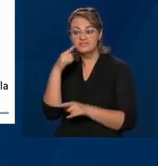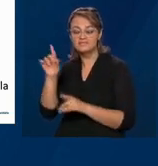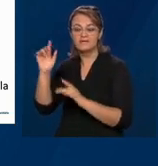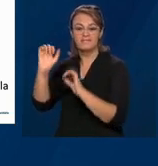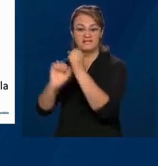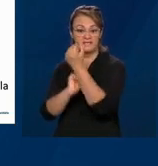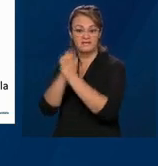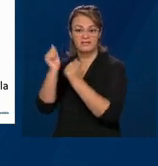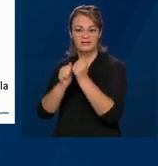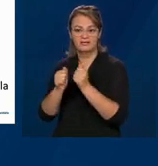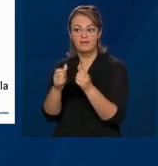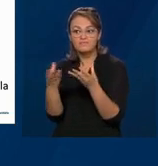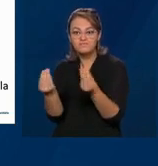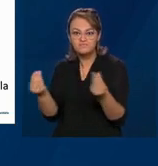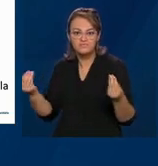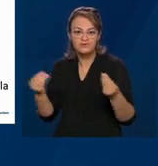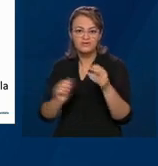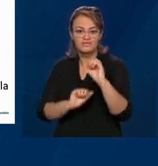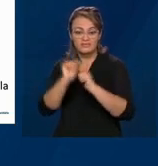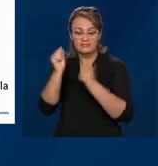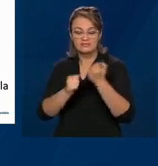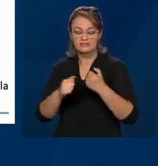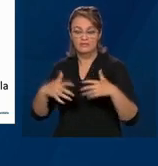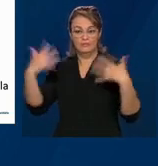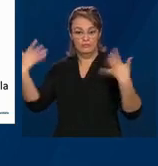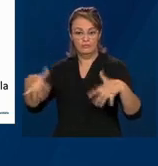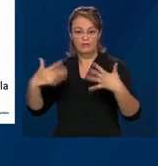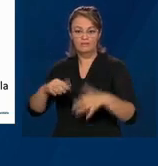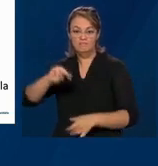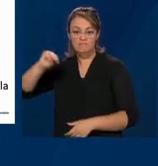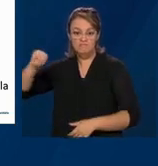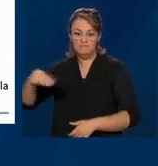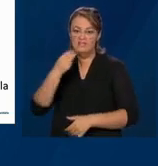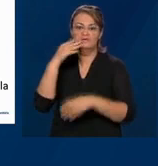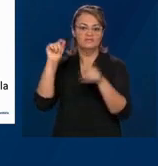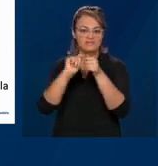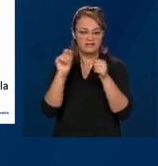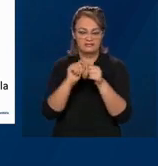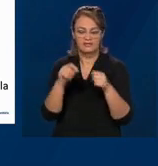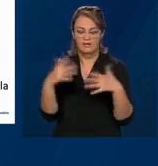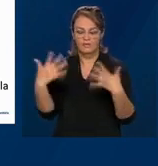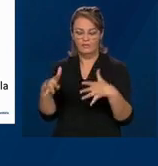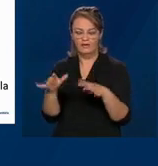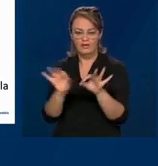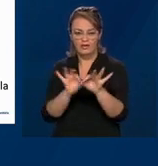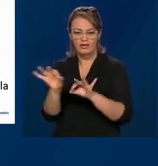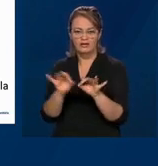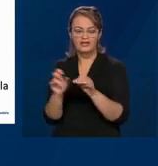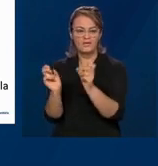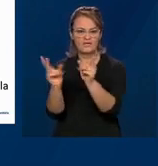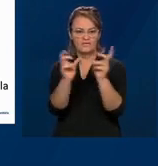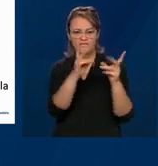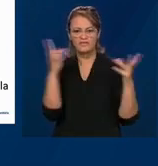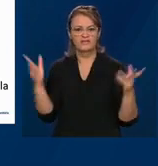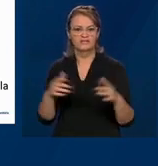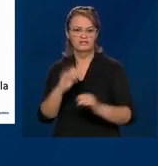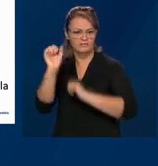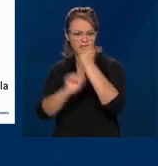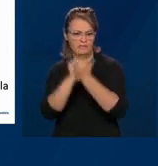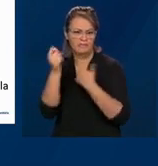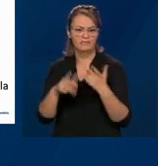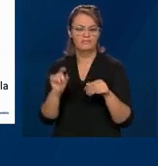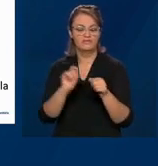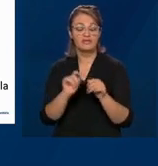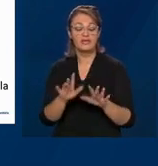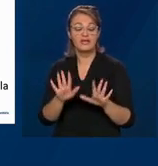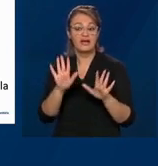em massa, para uma fabricação de milhões de doses, a gente fala então de uma escala comercial, uma escala industrial, nós